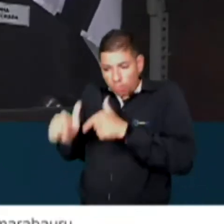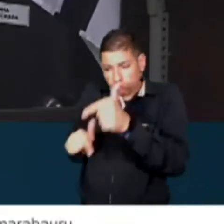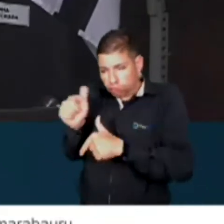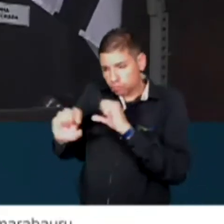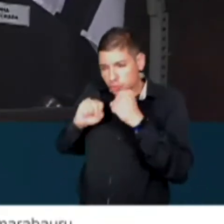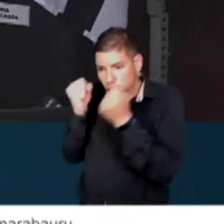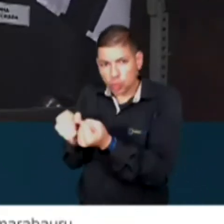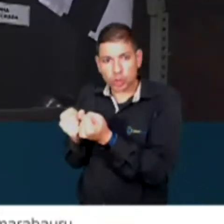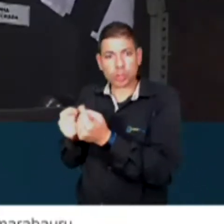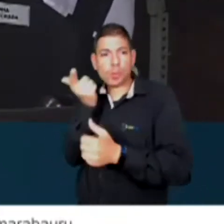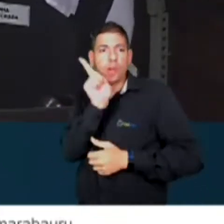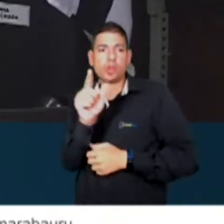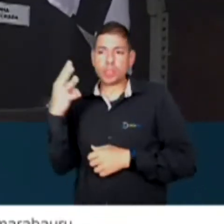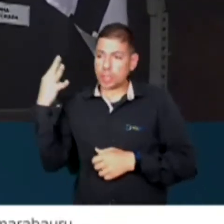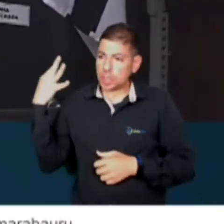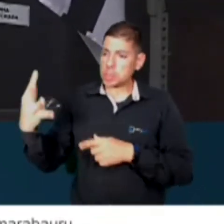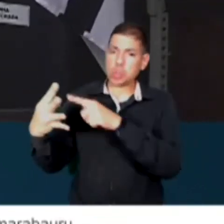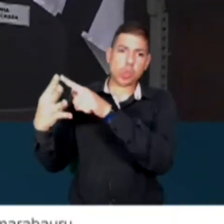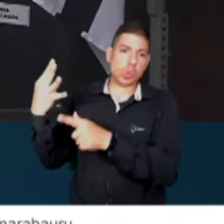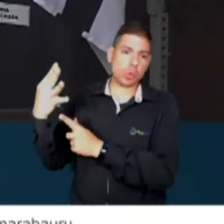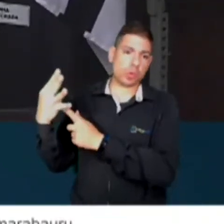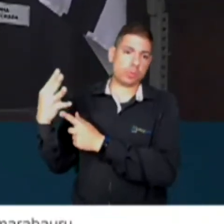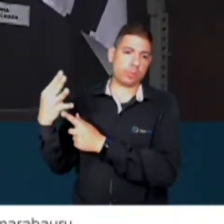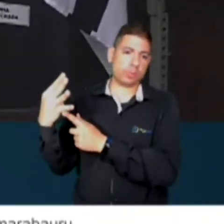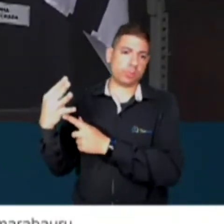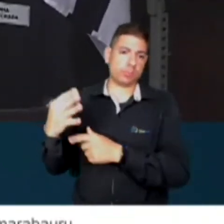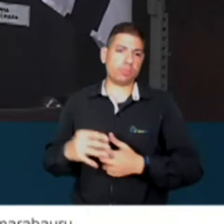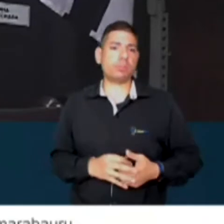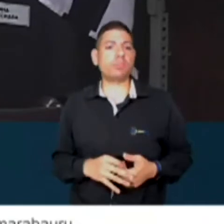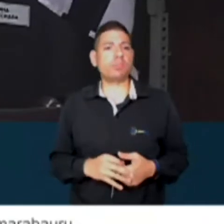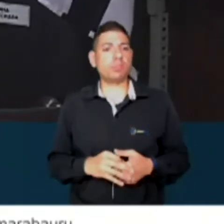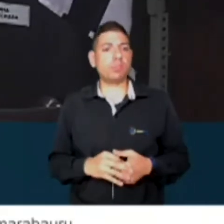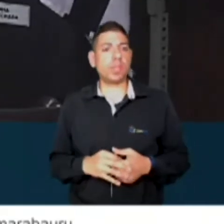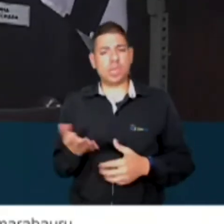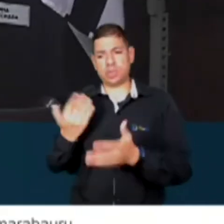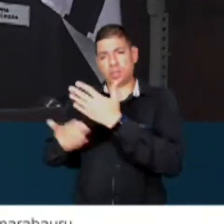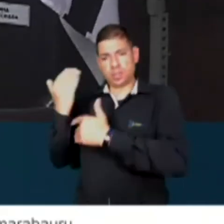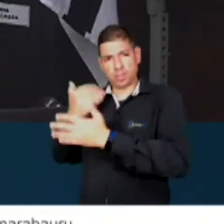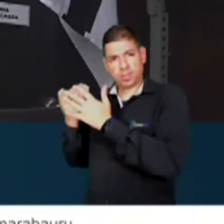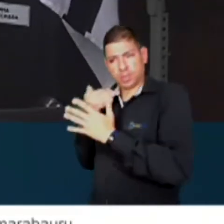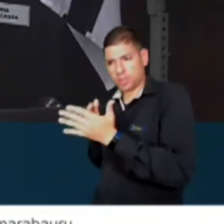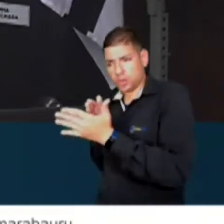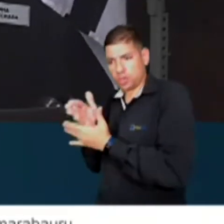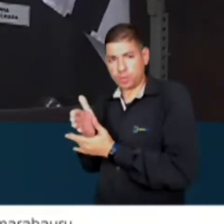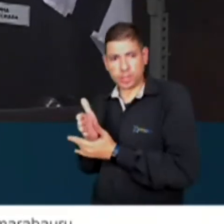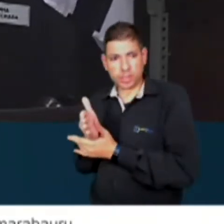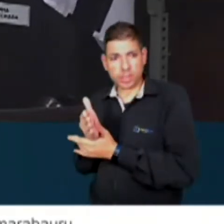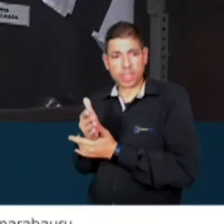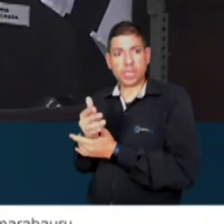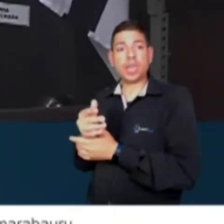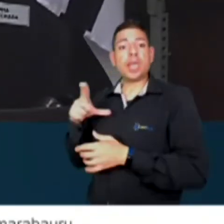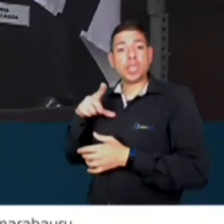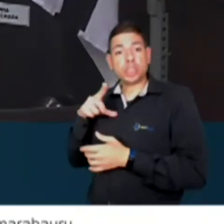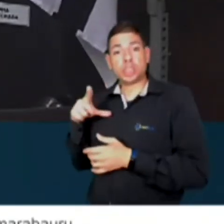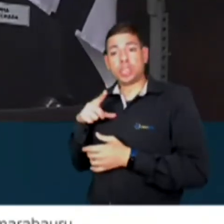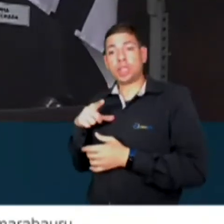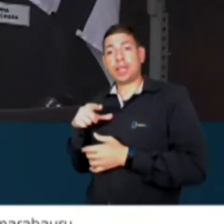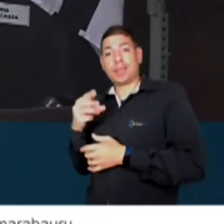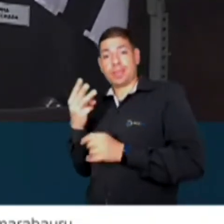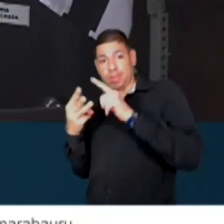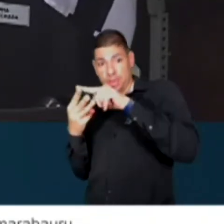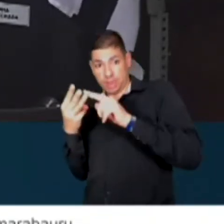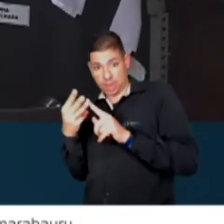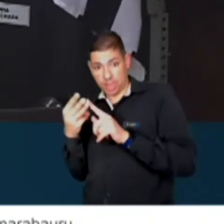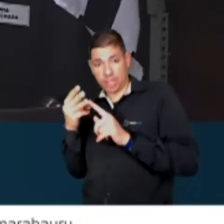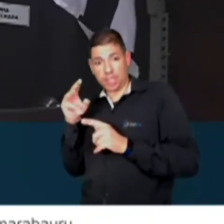quatro postos de saúde. Quando eu entrei, tinha três creches, hoje tem cinco, tem mais uma para ser para entregue agora no início do